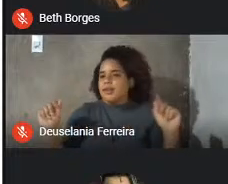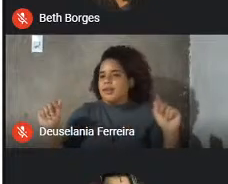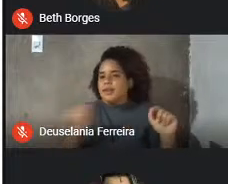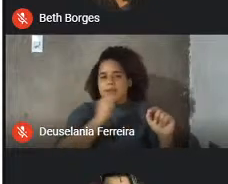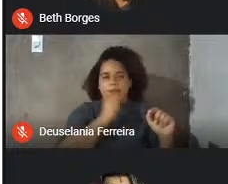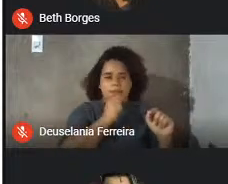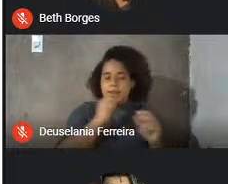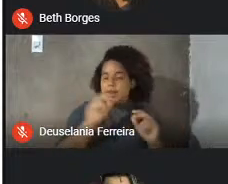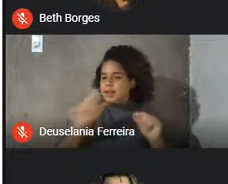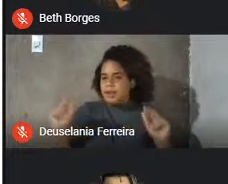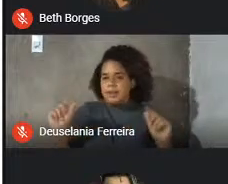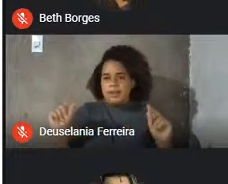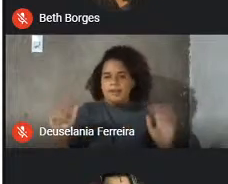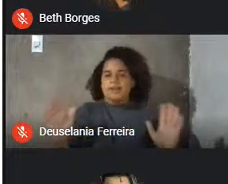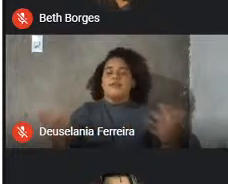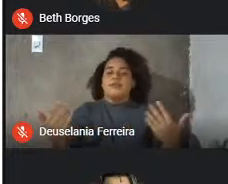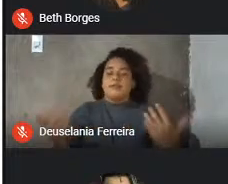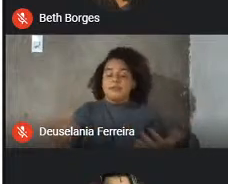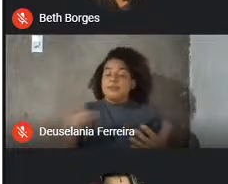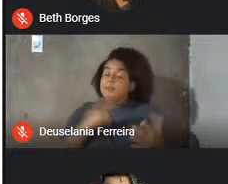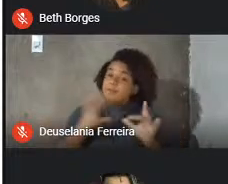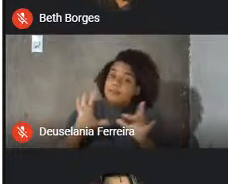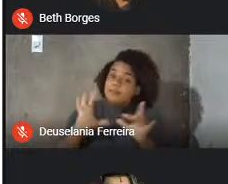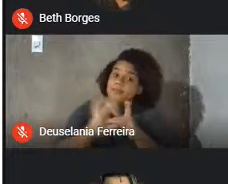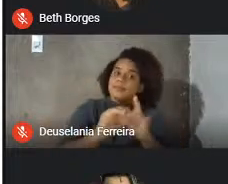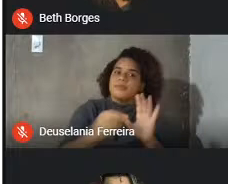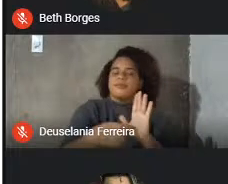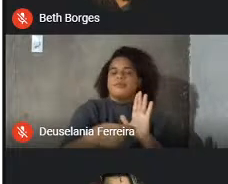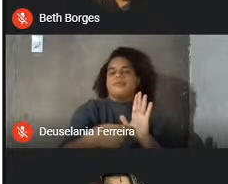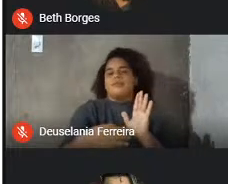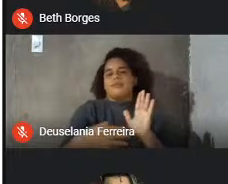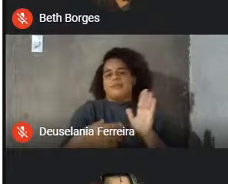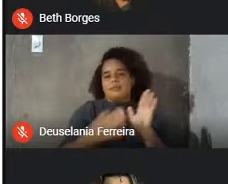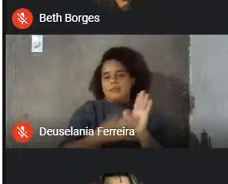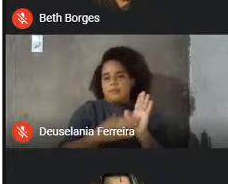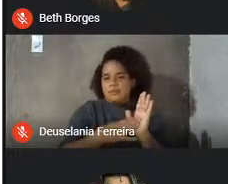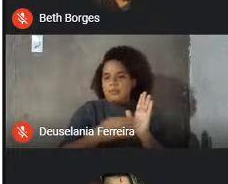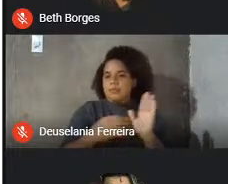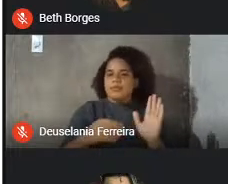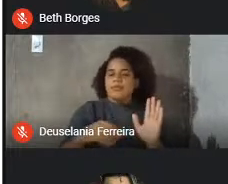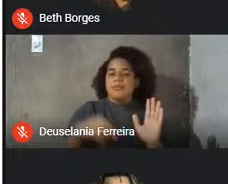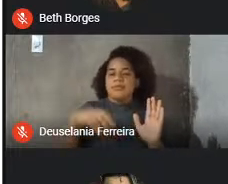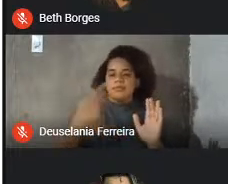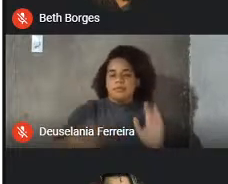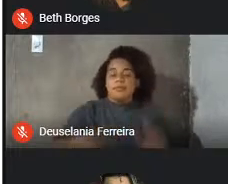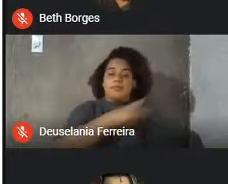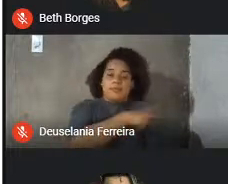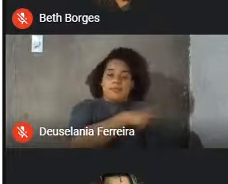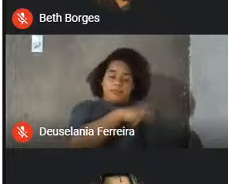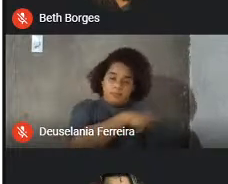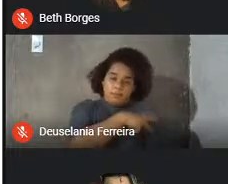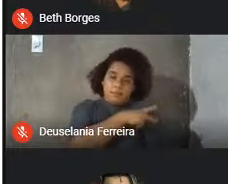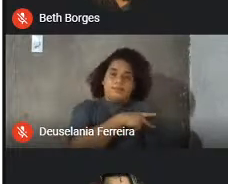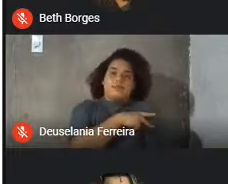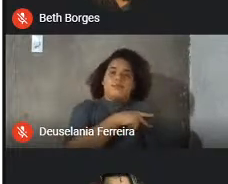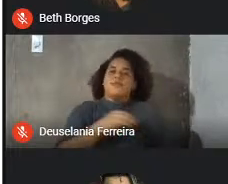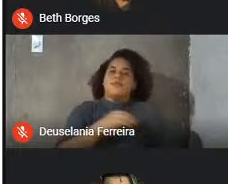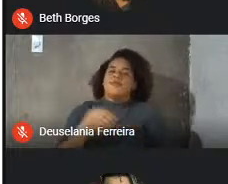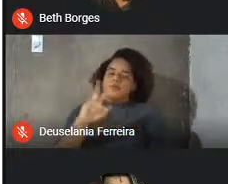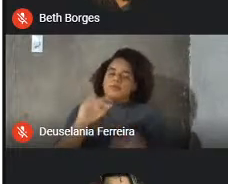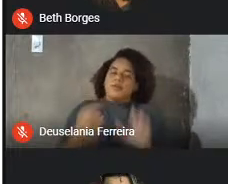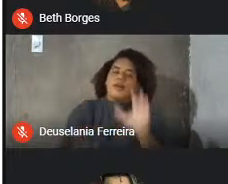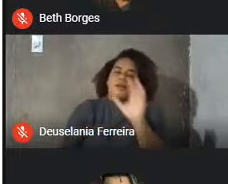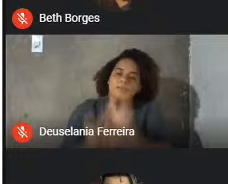essa união e nós aqui no Piauí é que vamos estar lançando, porque não sou eu só, somos todos nós. Para me